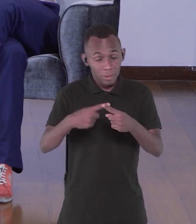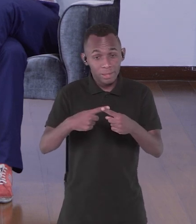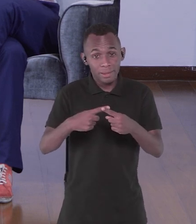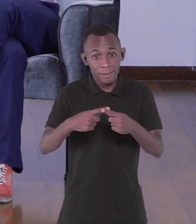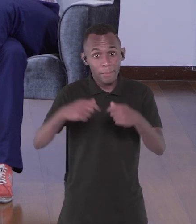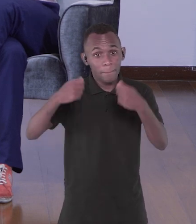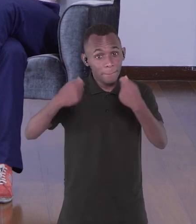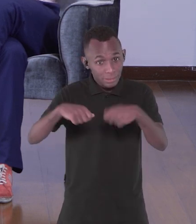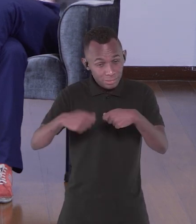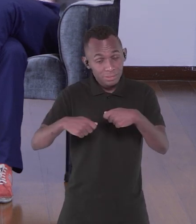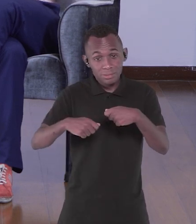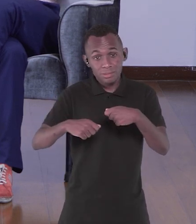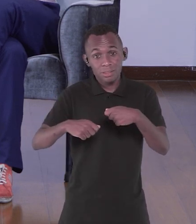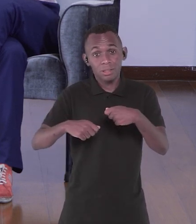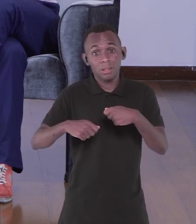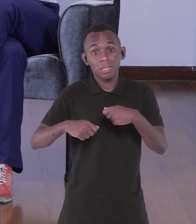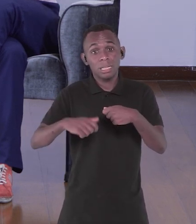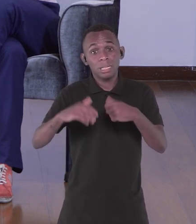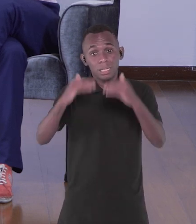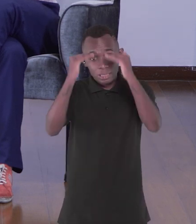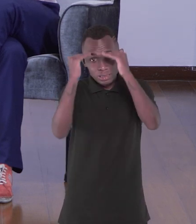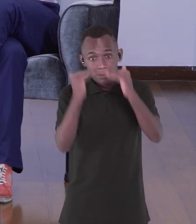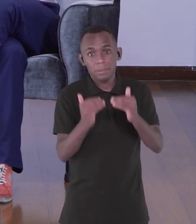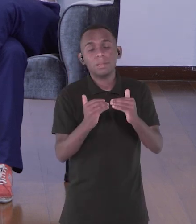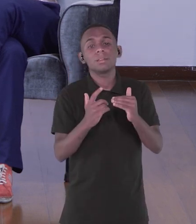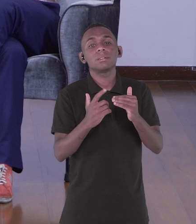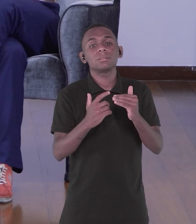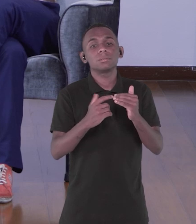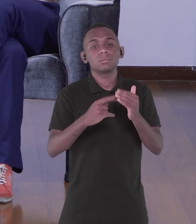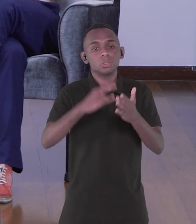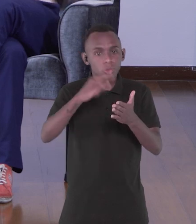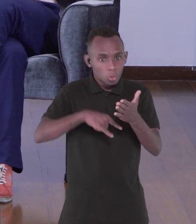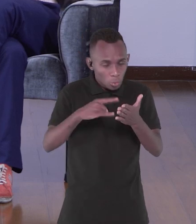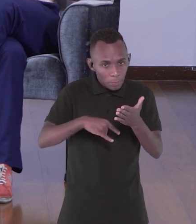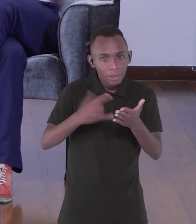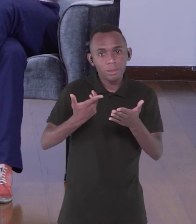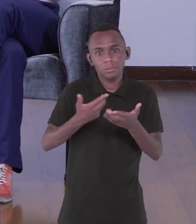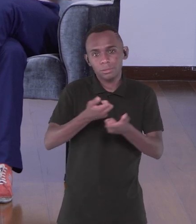exigir justamente compliance, auditorias, etc. etc.